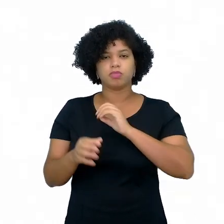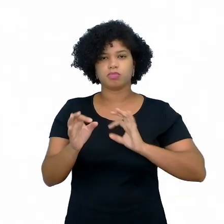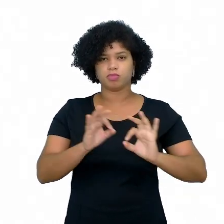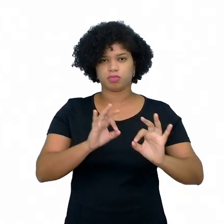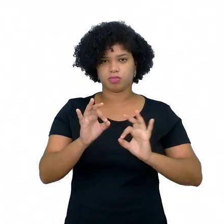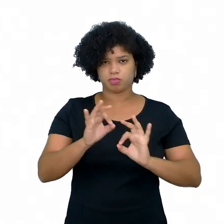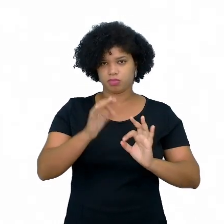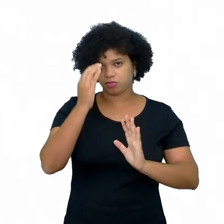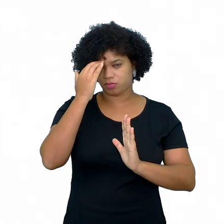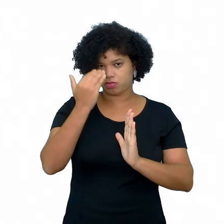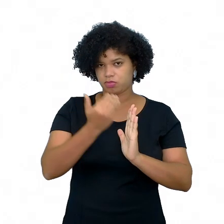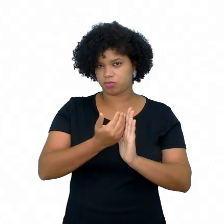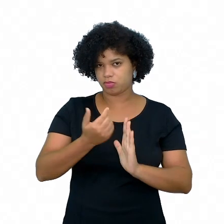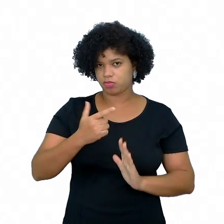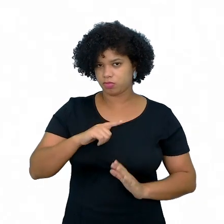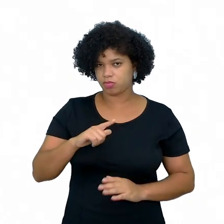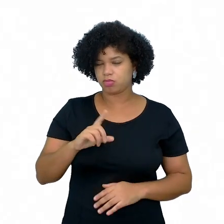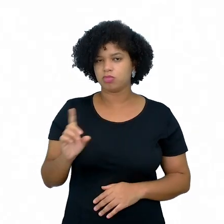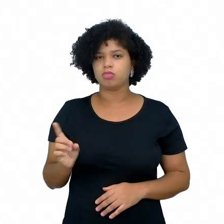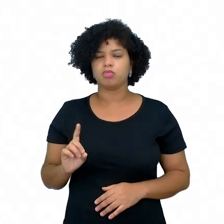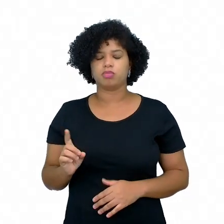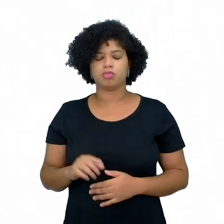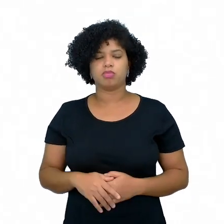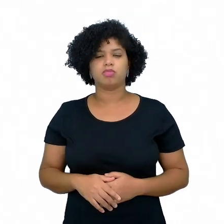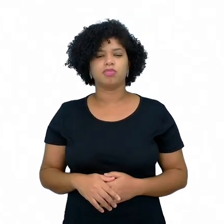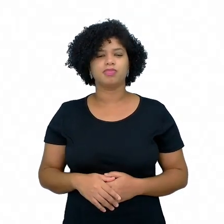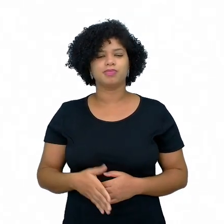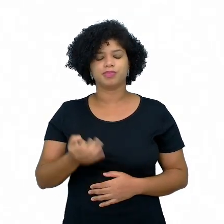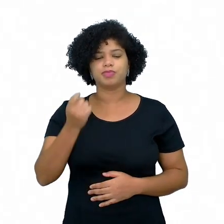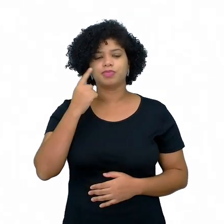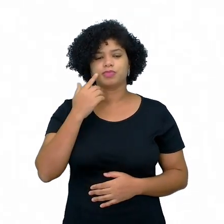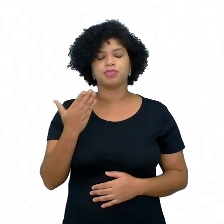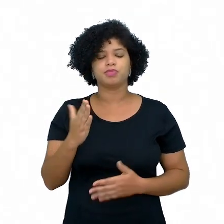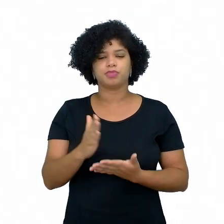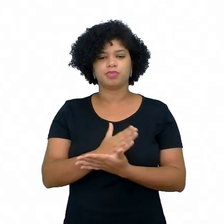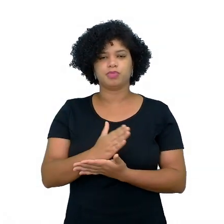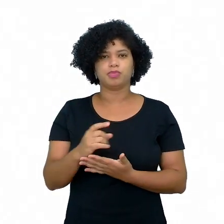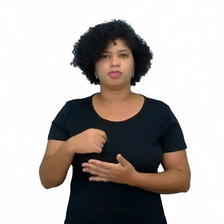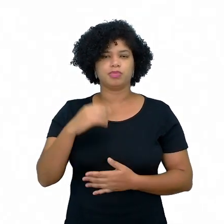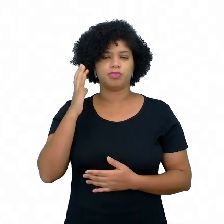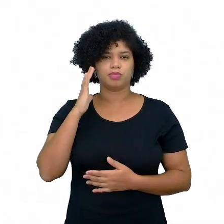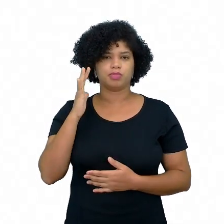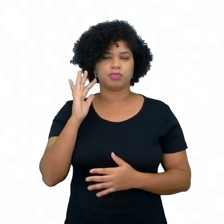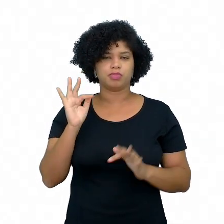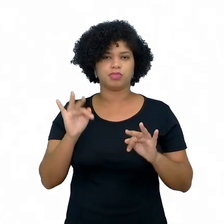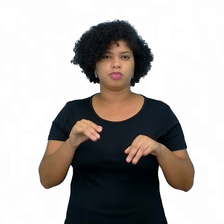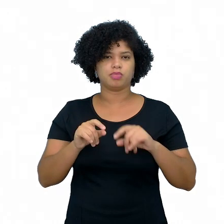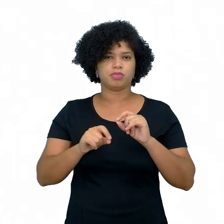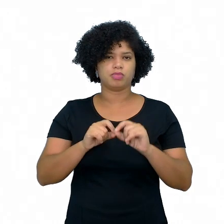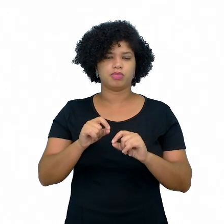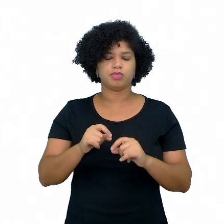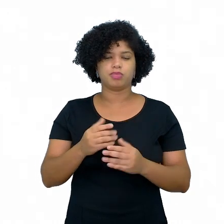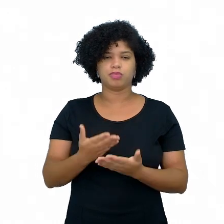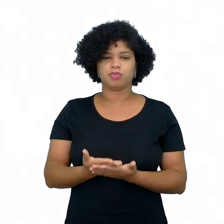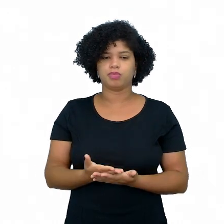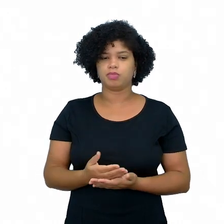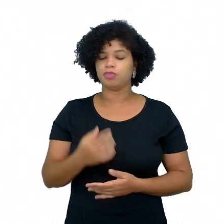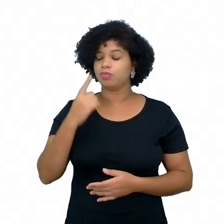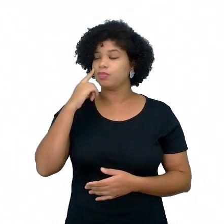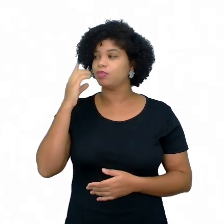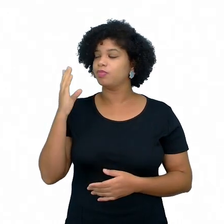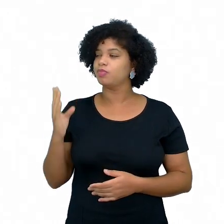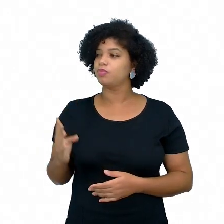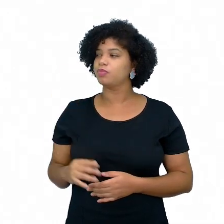Então, vamos lá ver que questionamentos são esses que a gente deve fazer aí no final da aula. Foram